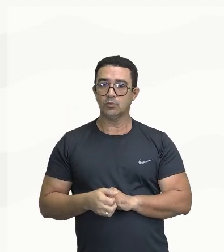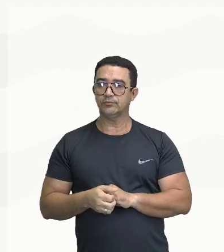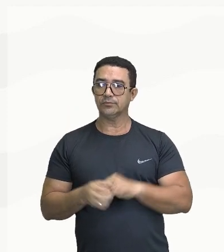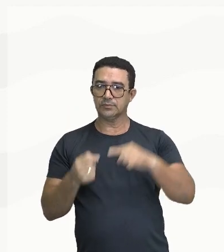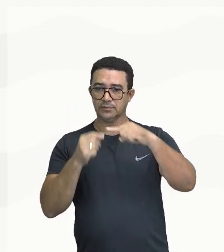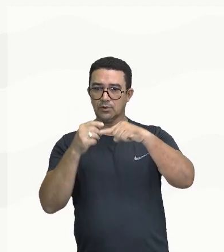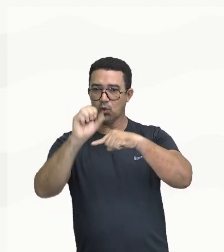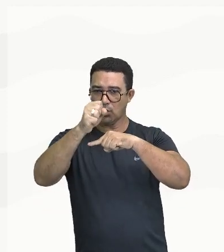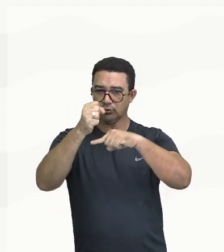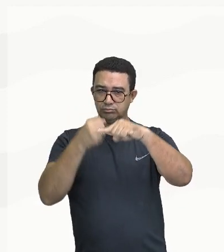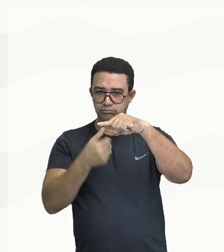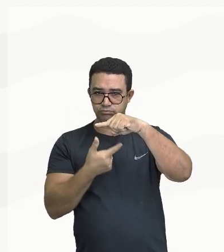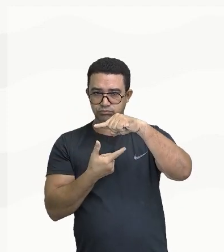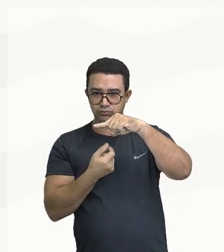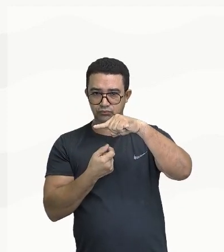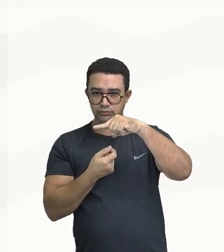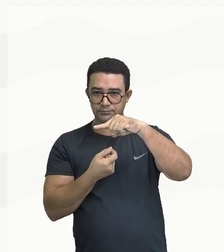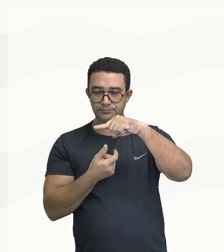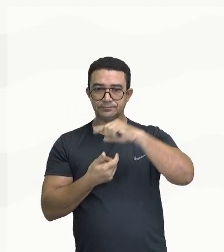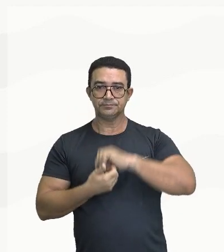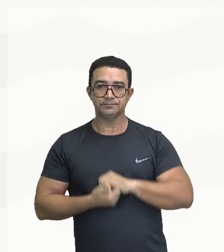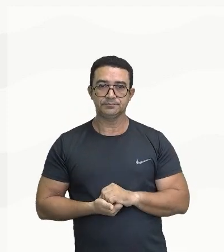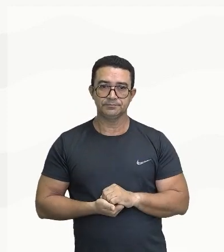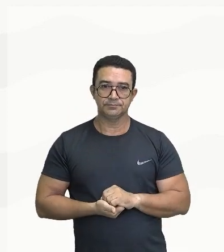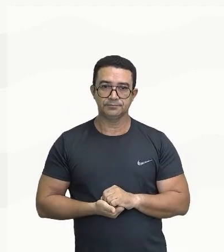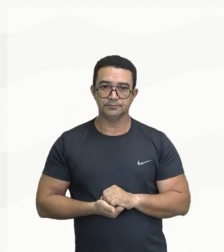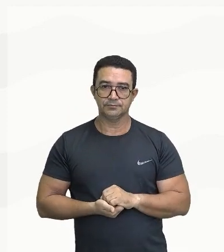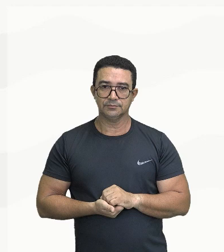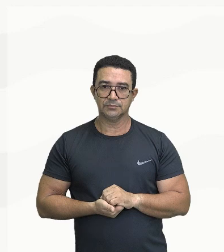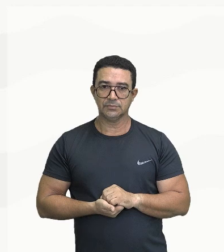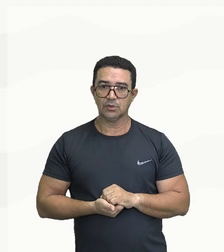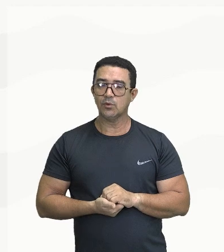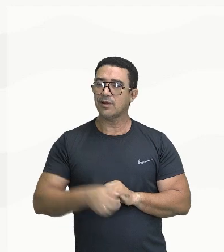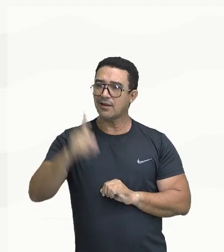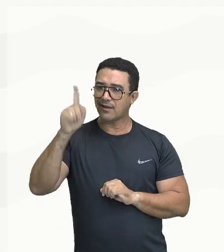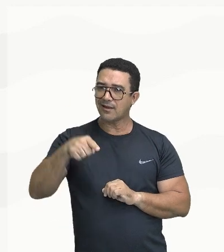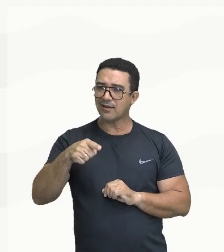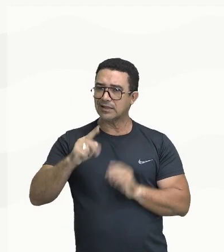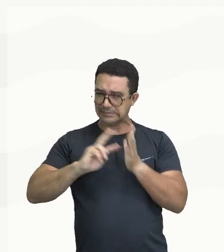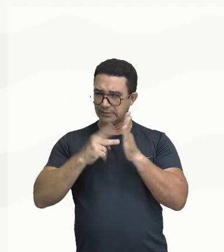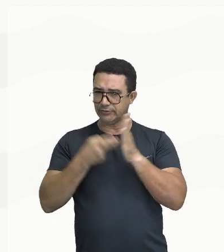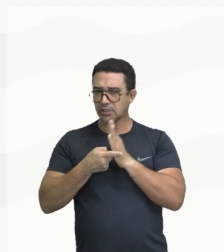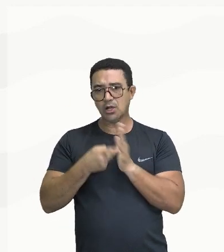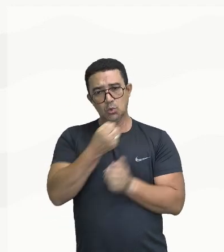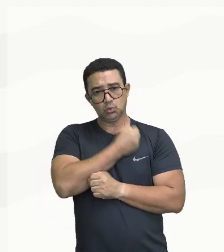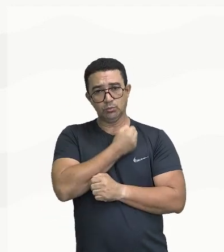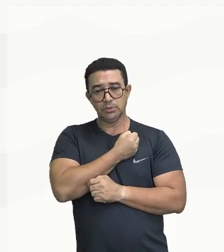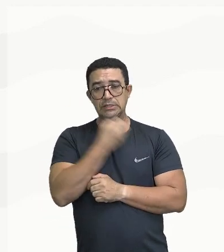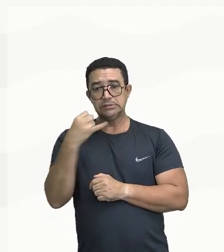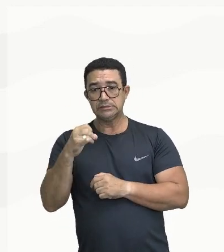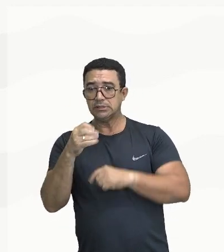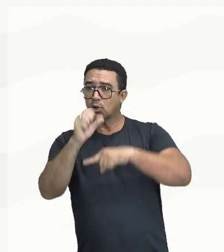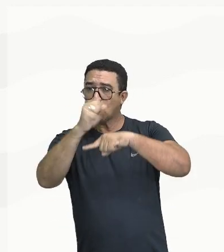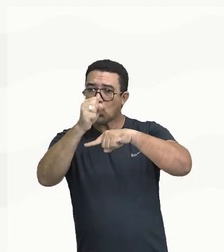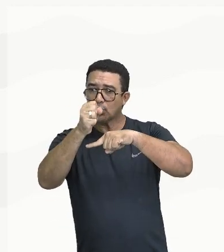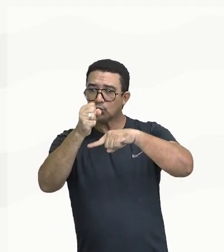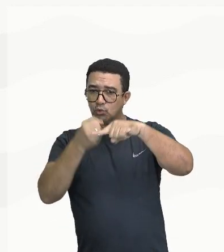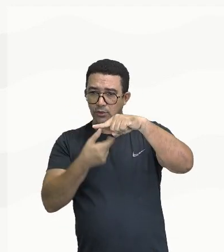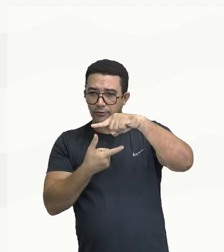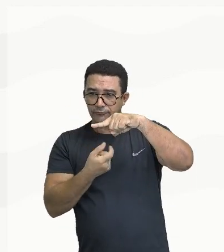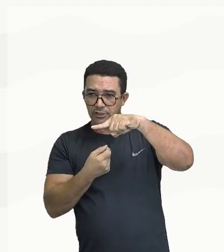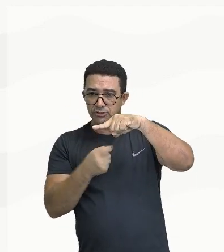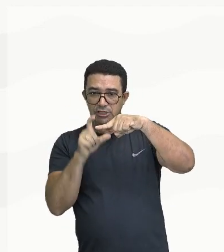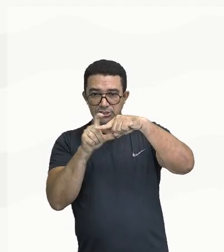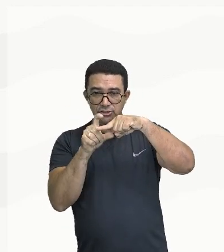sobre 20, essa fração ela representa um número, correto? Correto, se eu dividir 8 sobre 20, eu